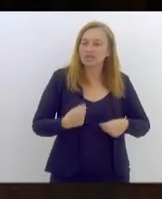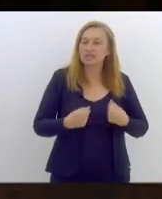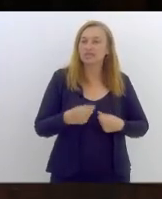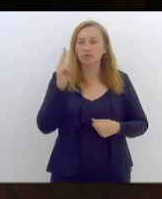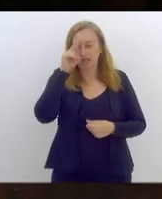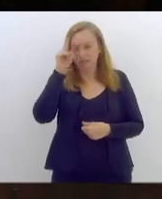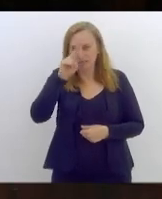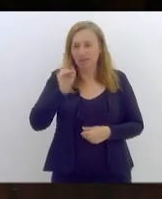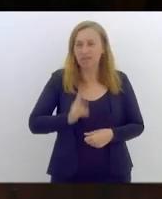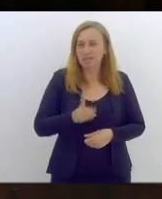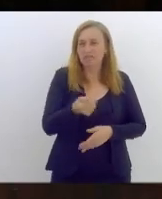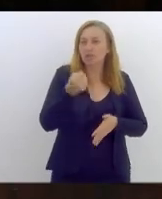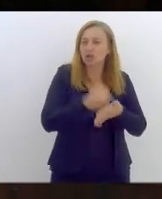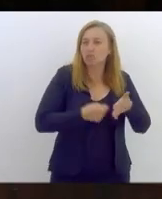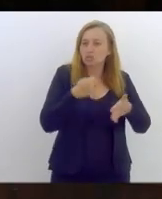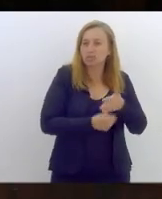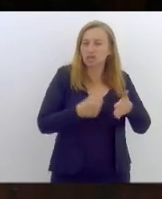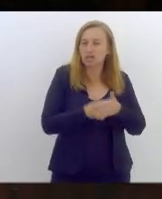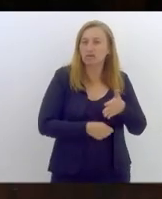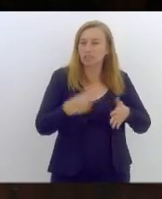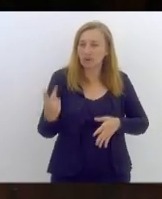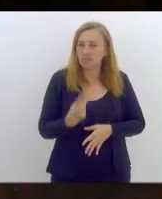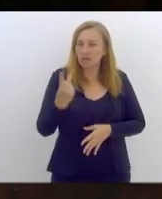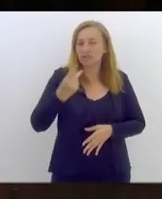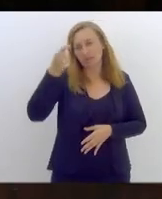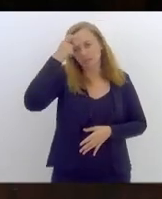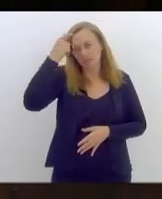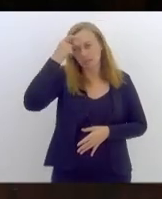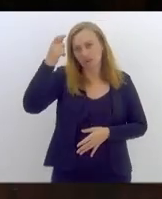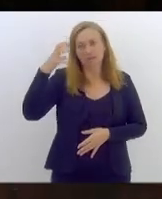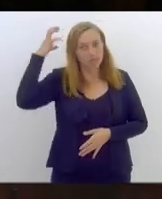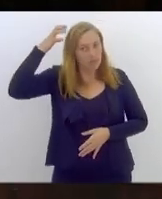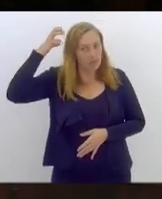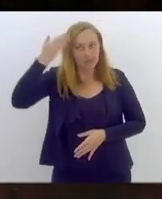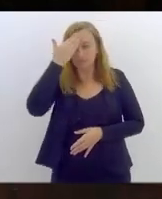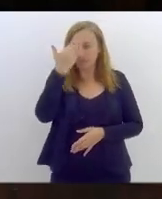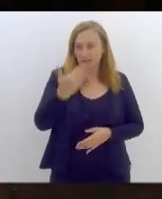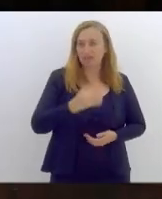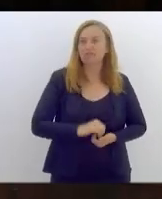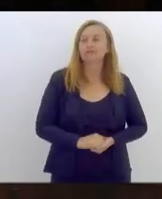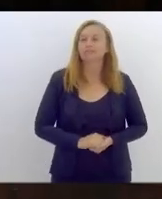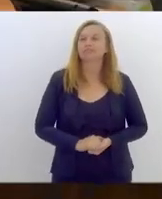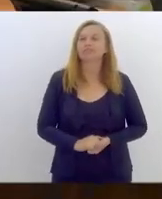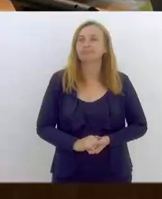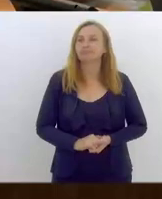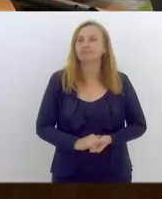disso e lutar para honrar a memória de Marielle. Muito obrigada.